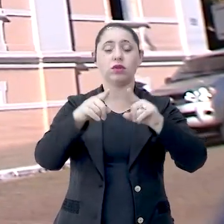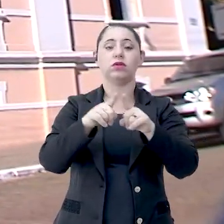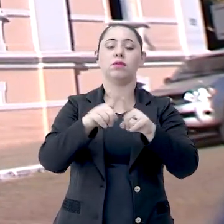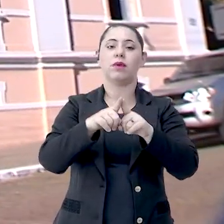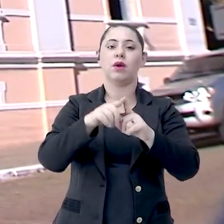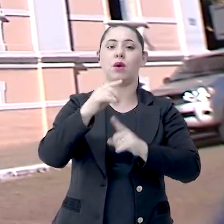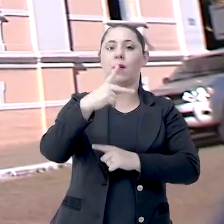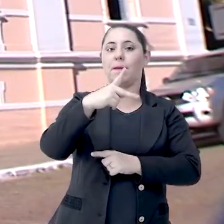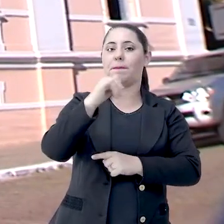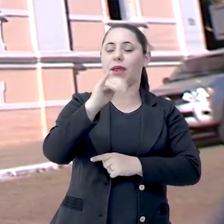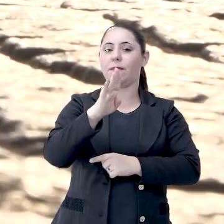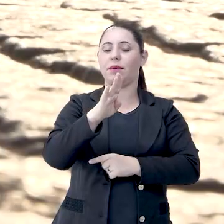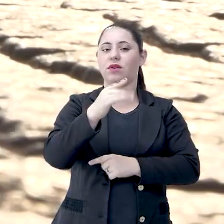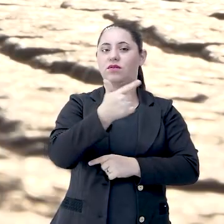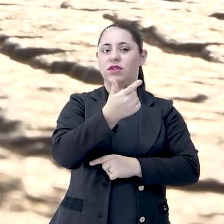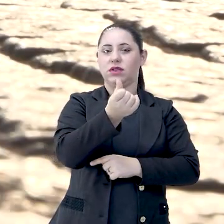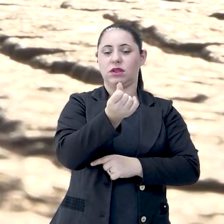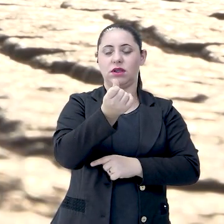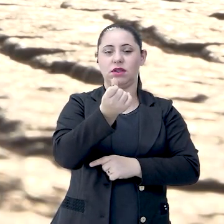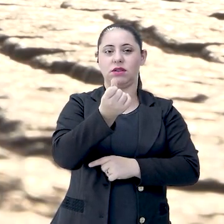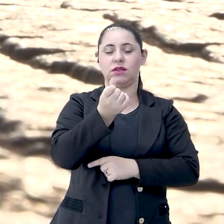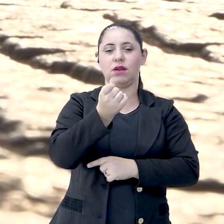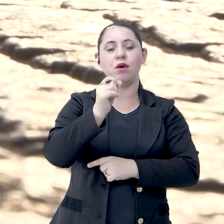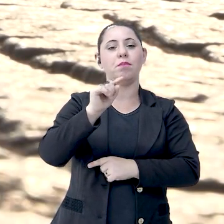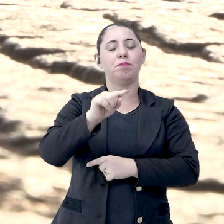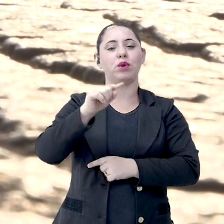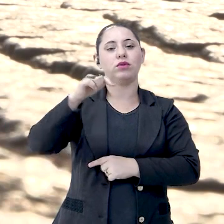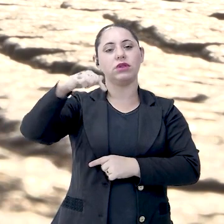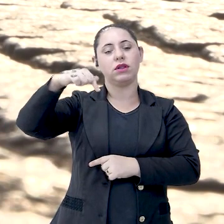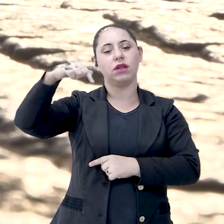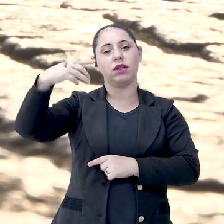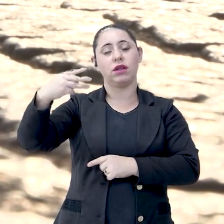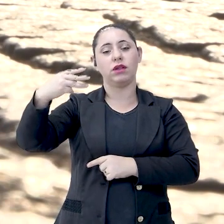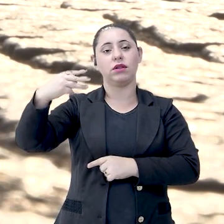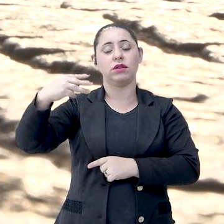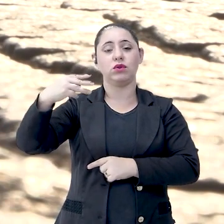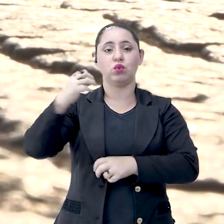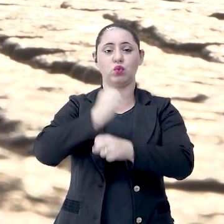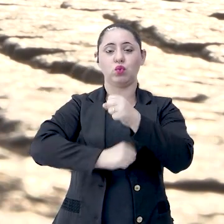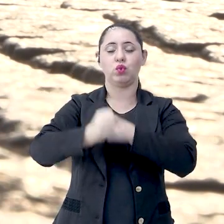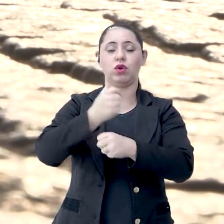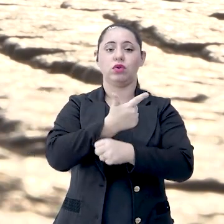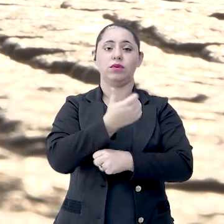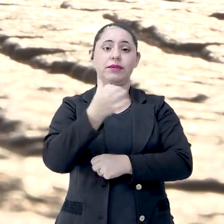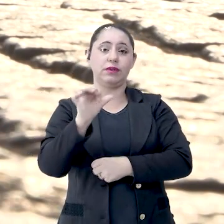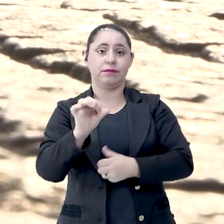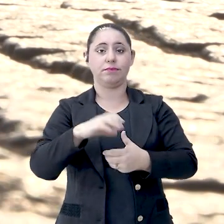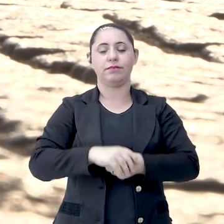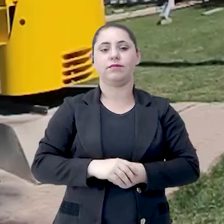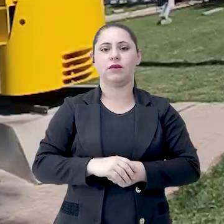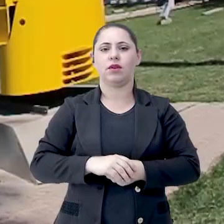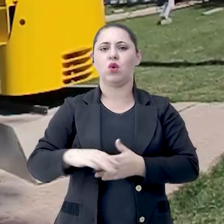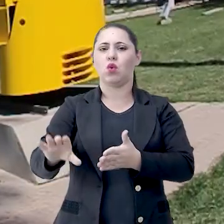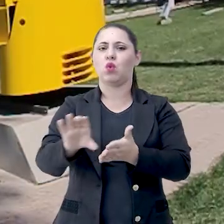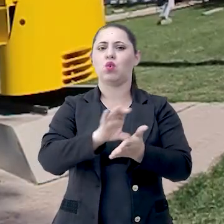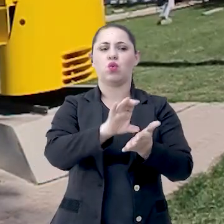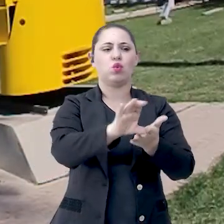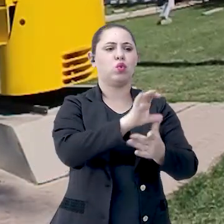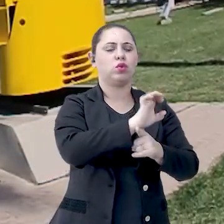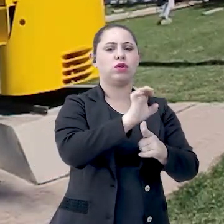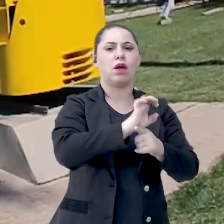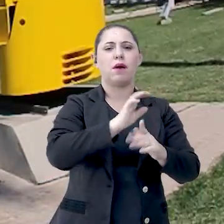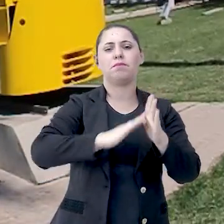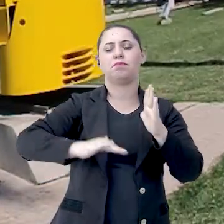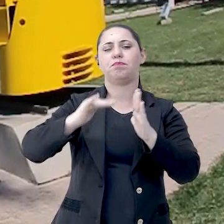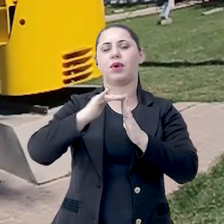26.107,73 em 2019. Os repasses estaduais chegam a mais de 200 milhões de reais. Corumbá é a